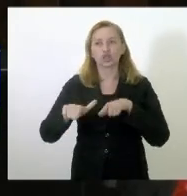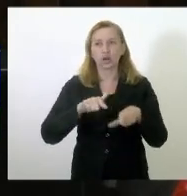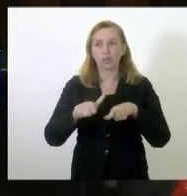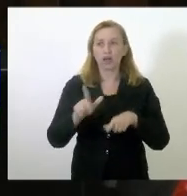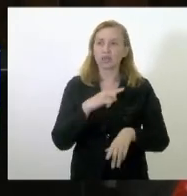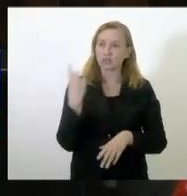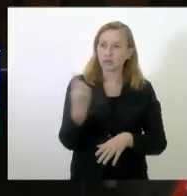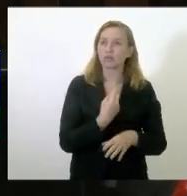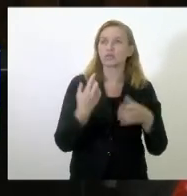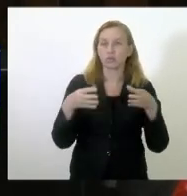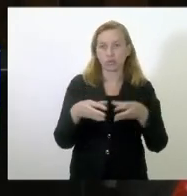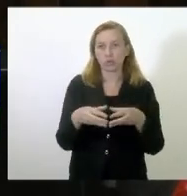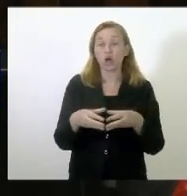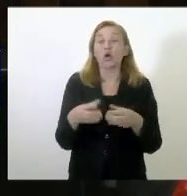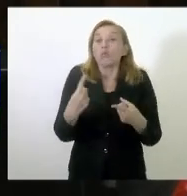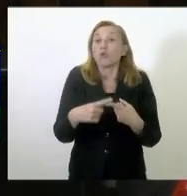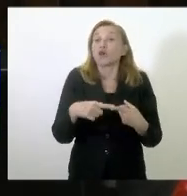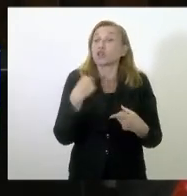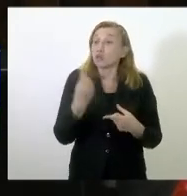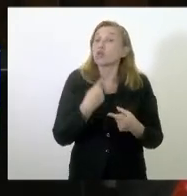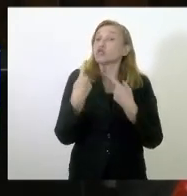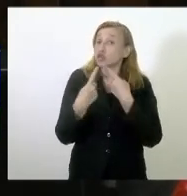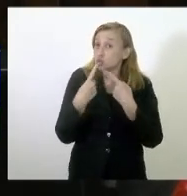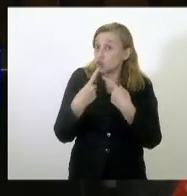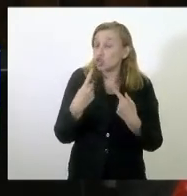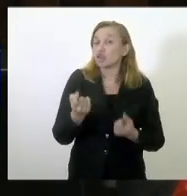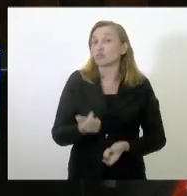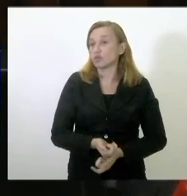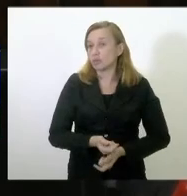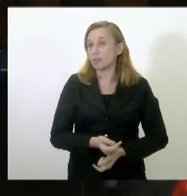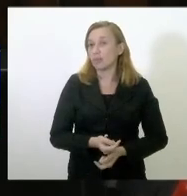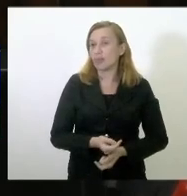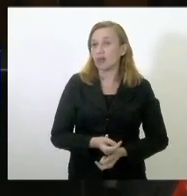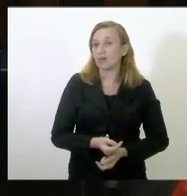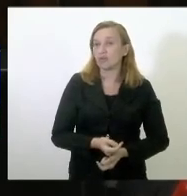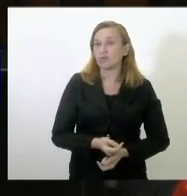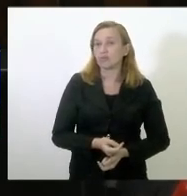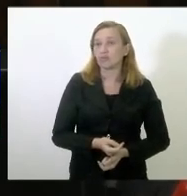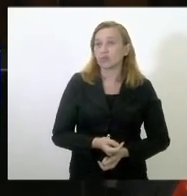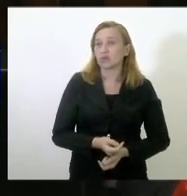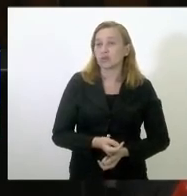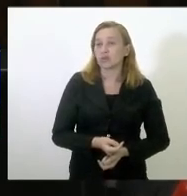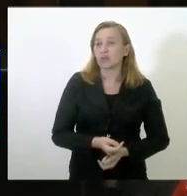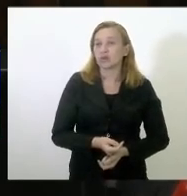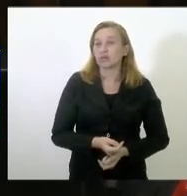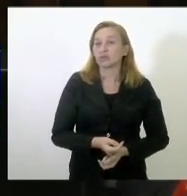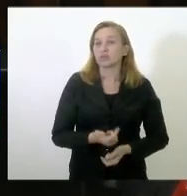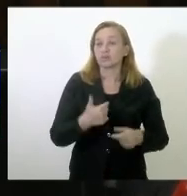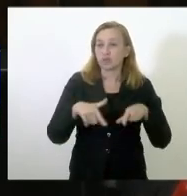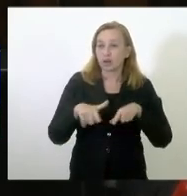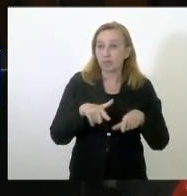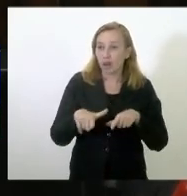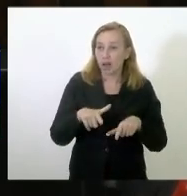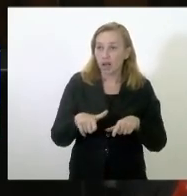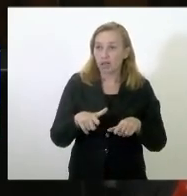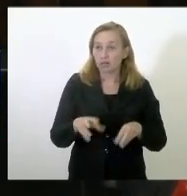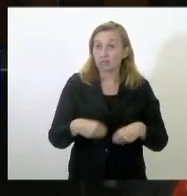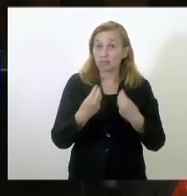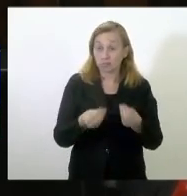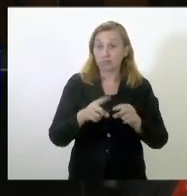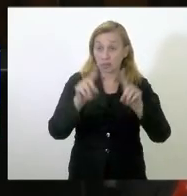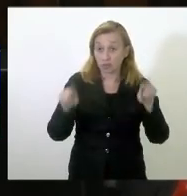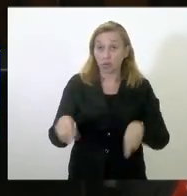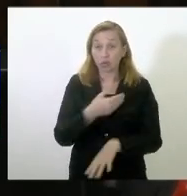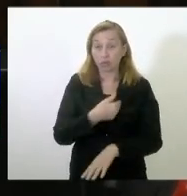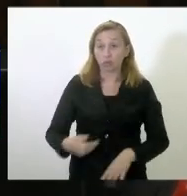nossa comissão, porque nós discutiremos a forma pela qual a prestação jurisdicional é entregue ao servidor público